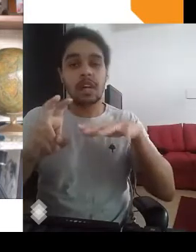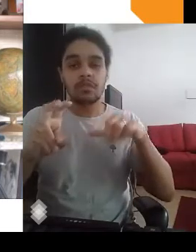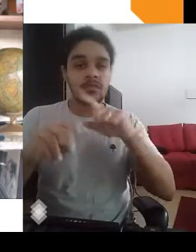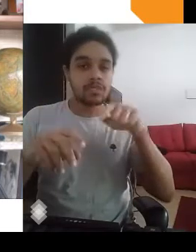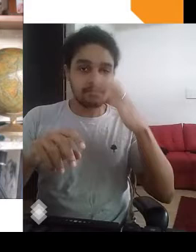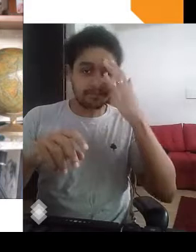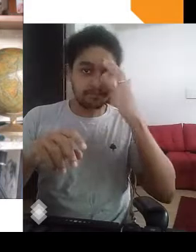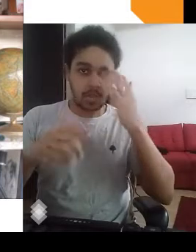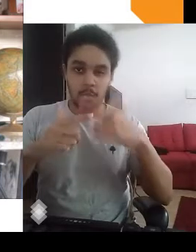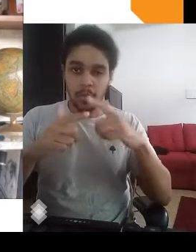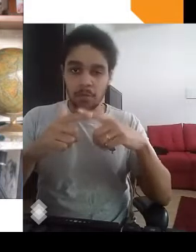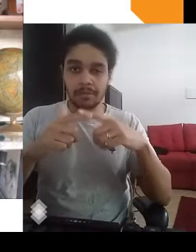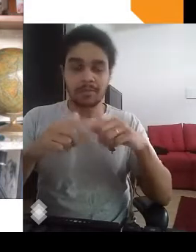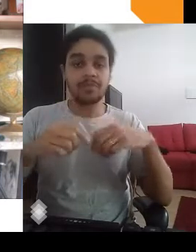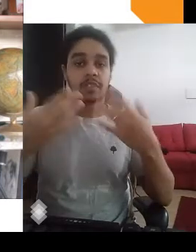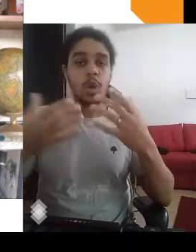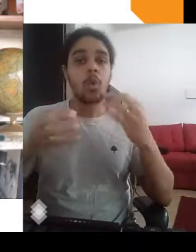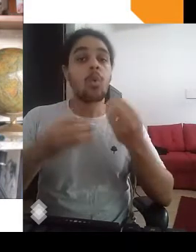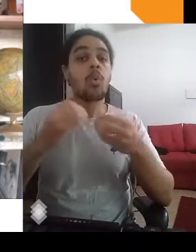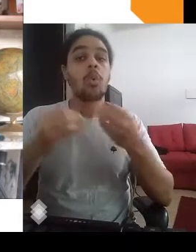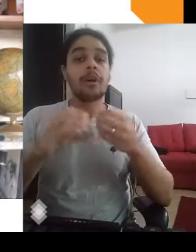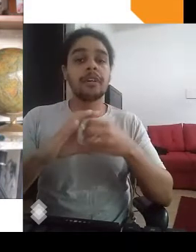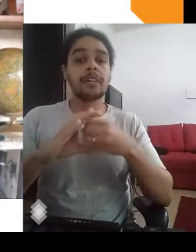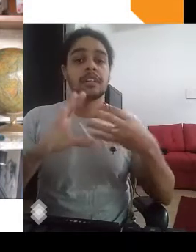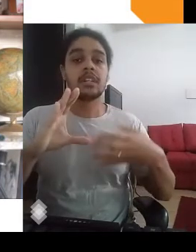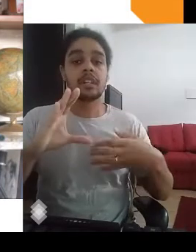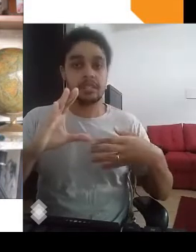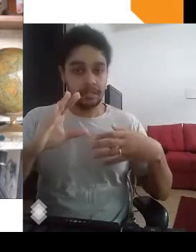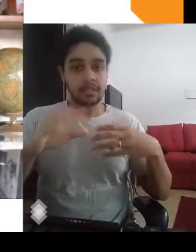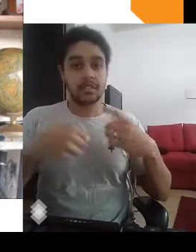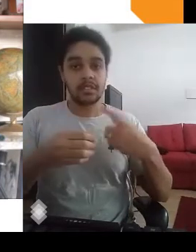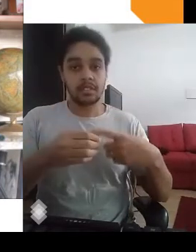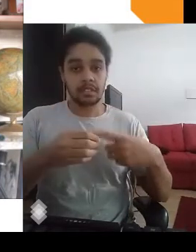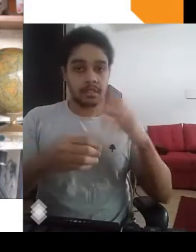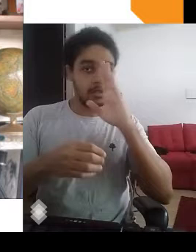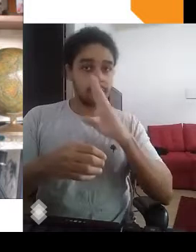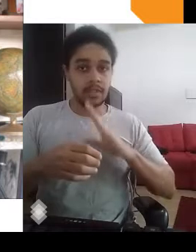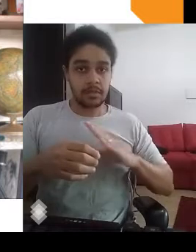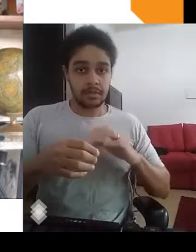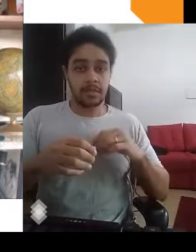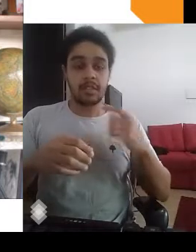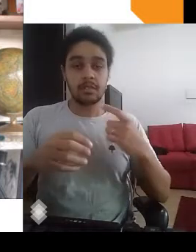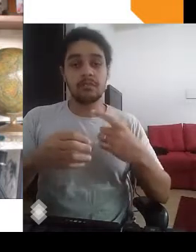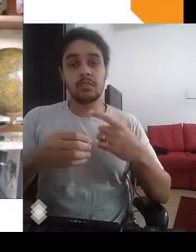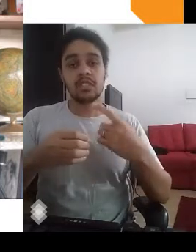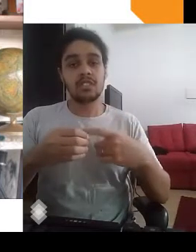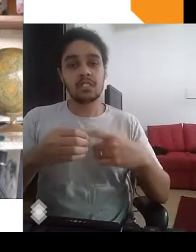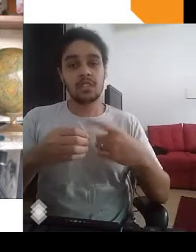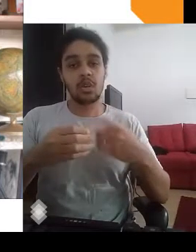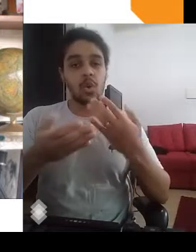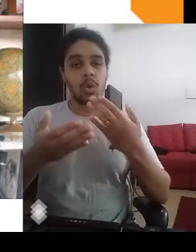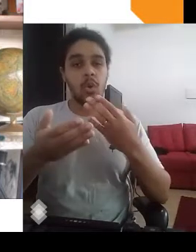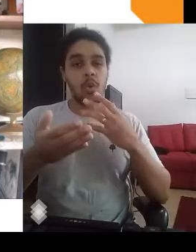noção sobre essa problemática. Bom, então, como que se caracteriza a urbanização brasileira? A urbanização